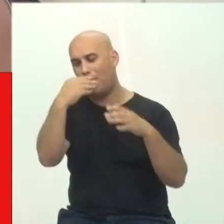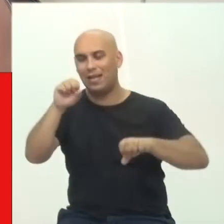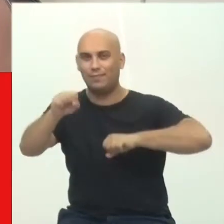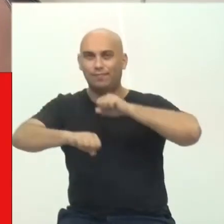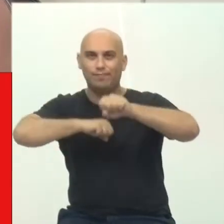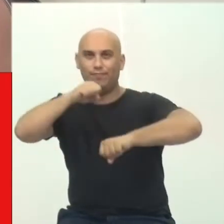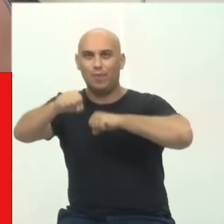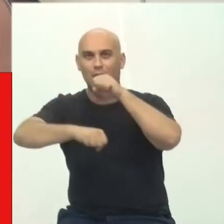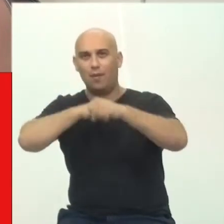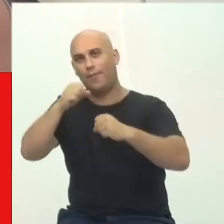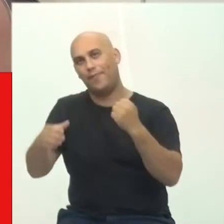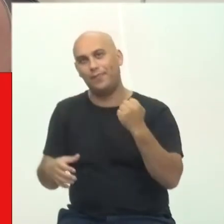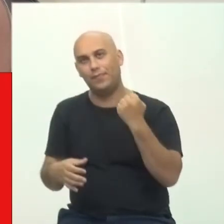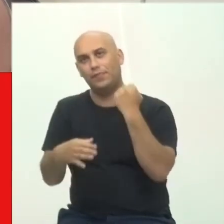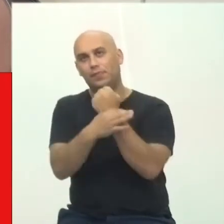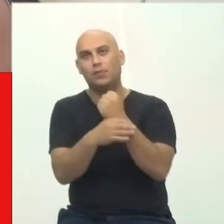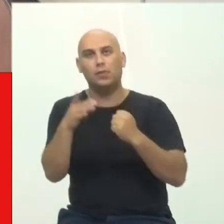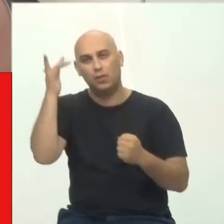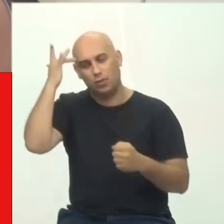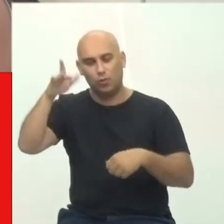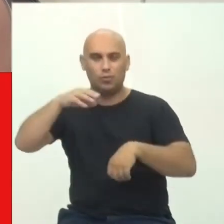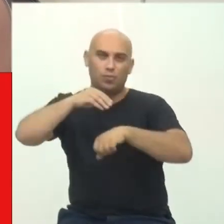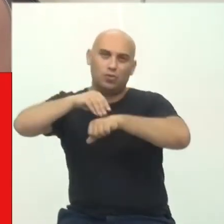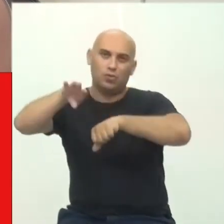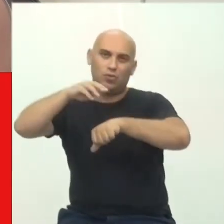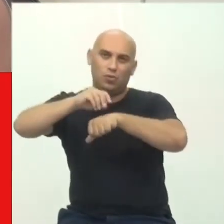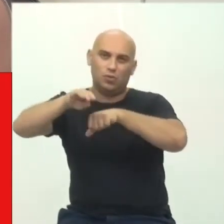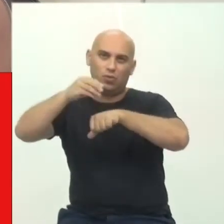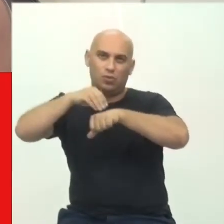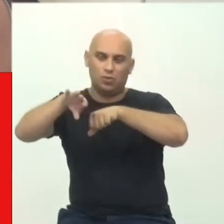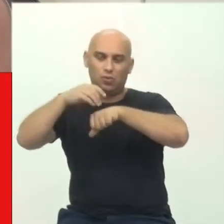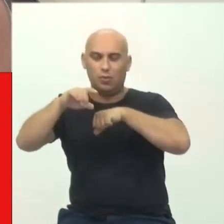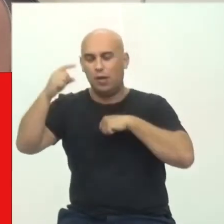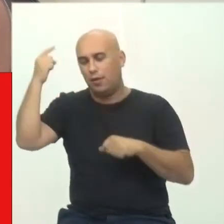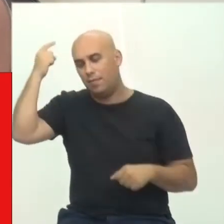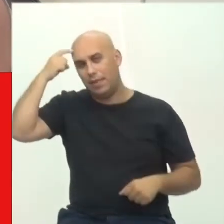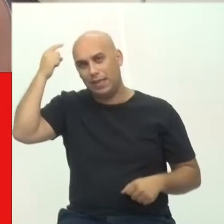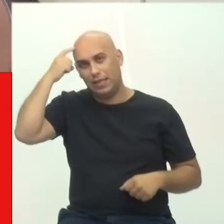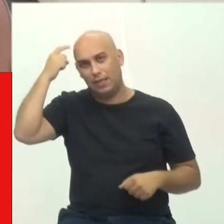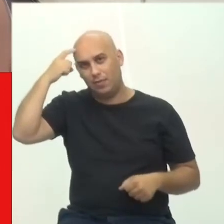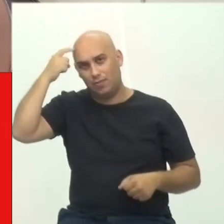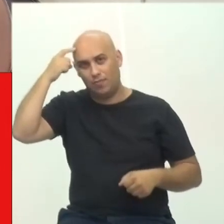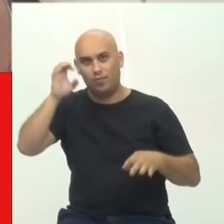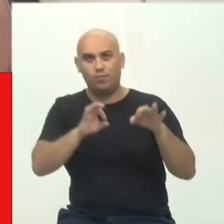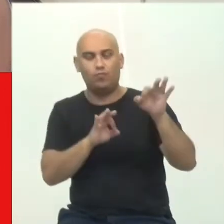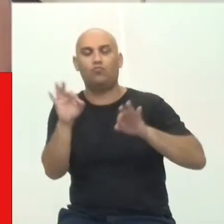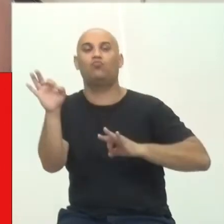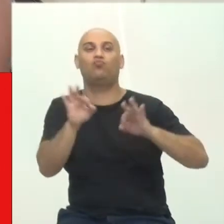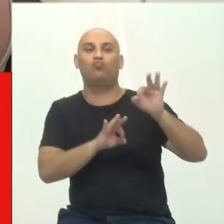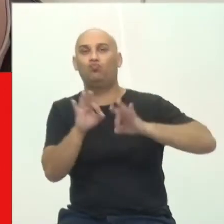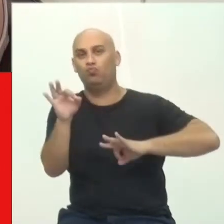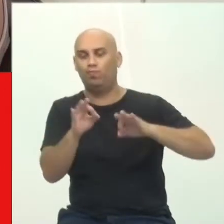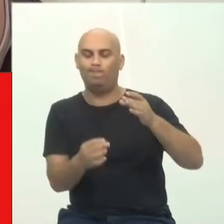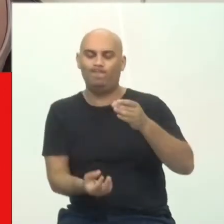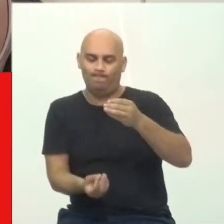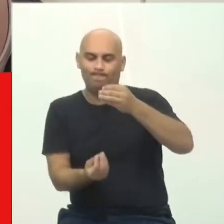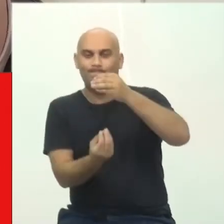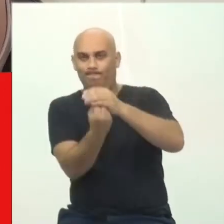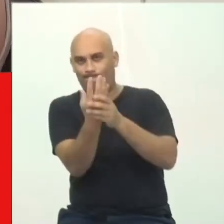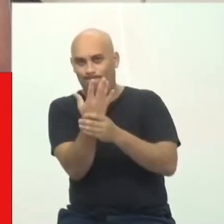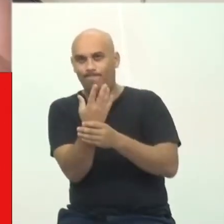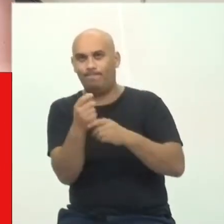quanto segurança. Mas não sei, é uma sugestão que me veio pensando um pouquinho, elaborando com alguns outros arquitetos, inclusive, sobre essa